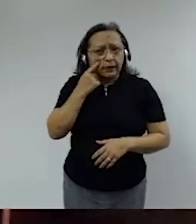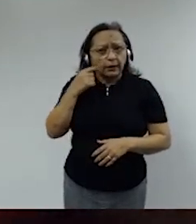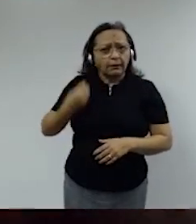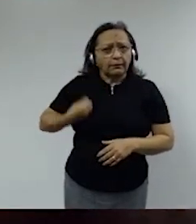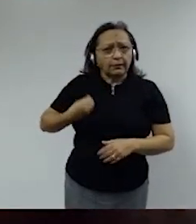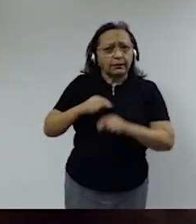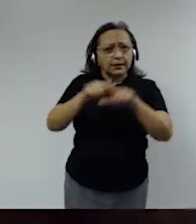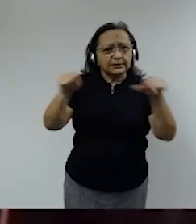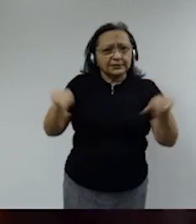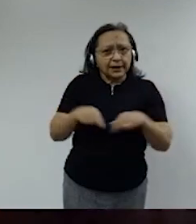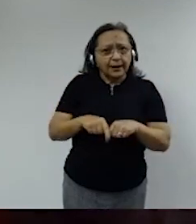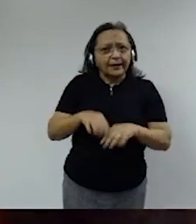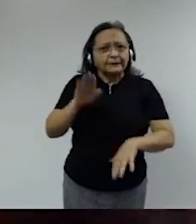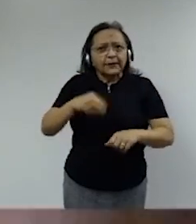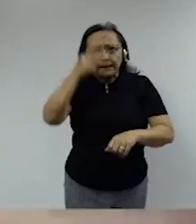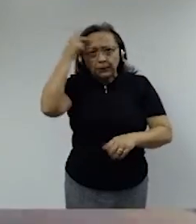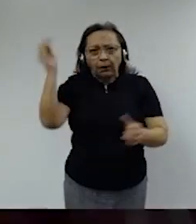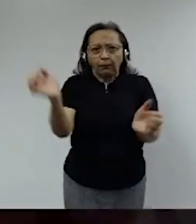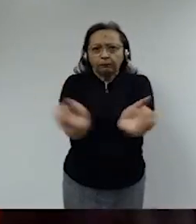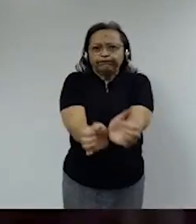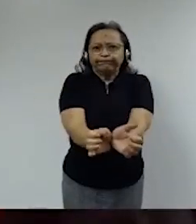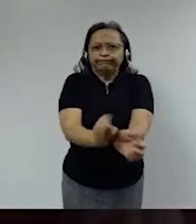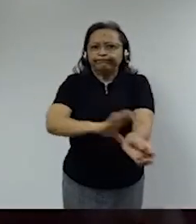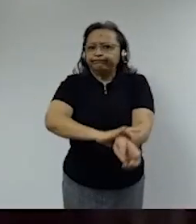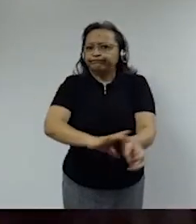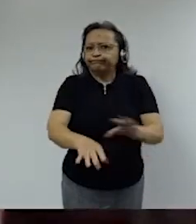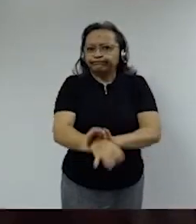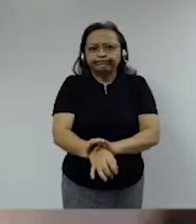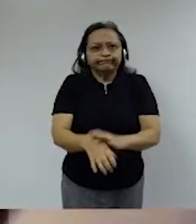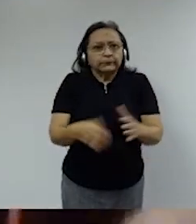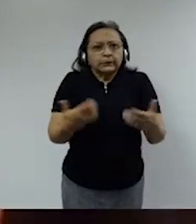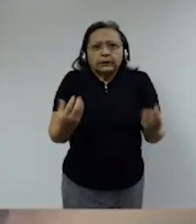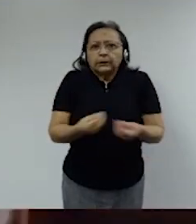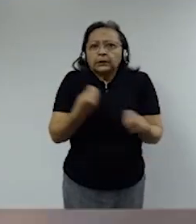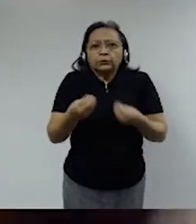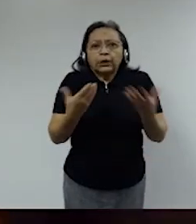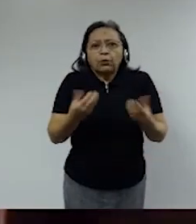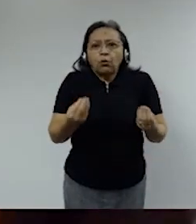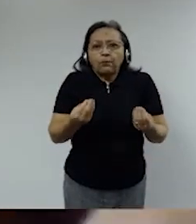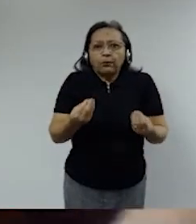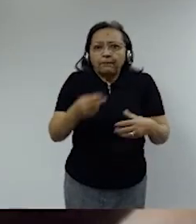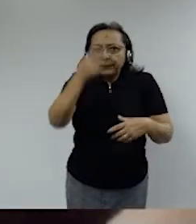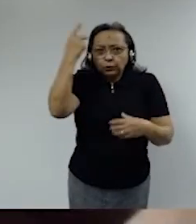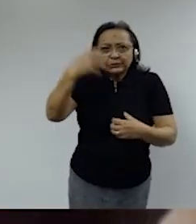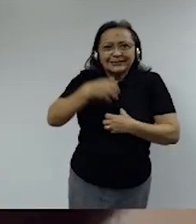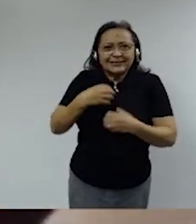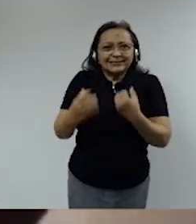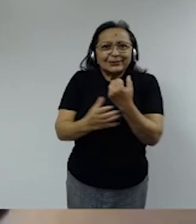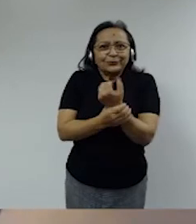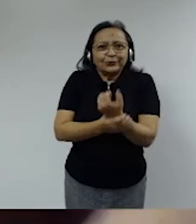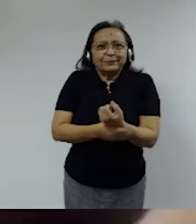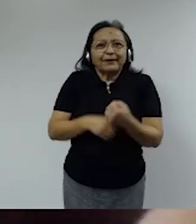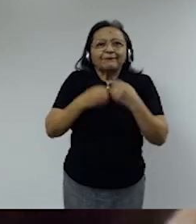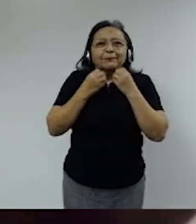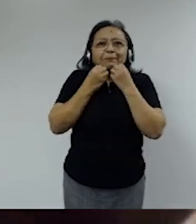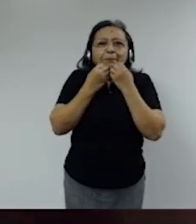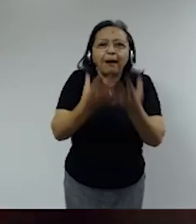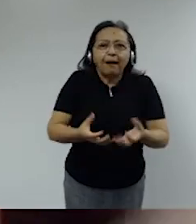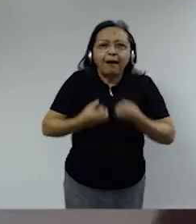sala, muitas vezes as pessoas estão algemadas, então, às vezes, também não estão as condições, inclusive, que a pessoa se sinta segura para fazer um relato, né?